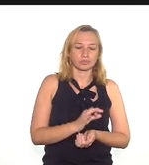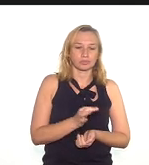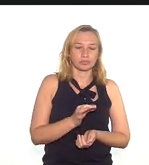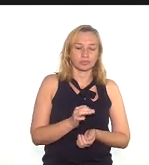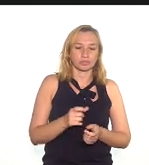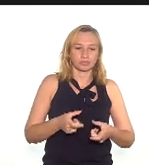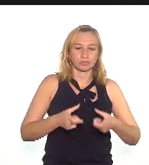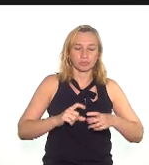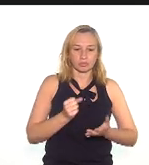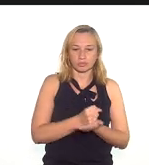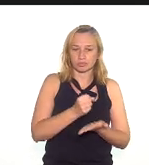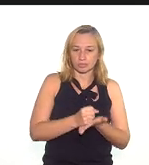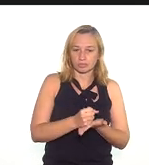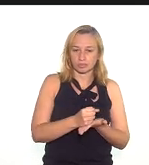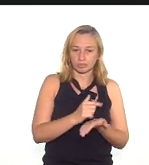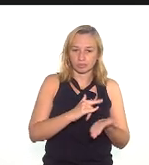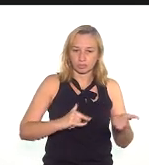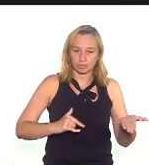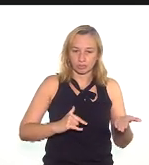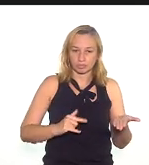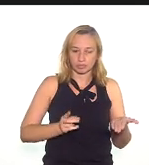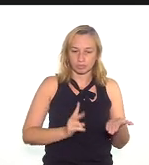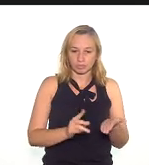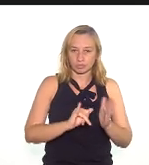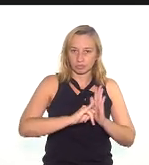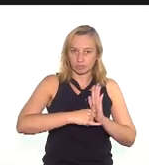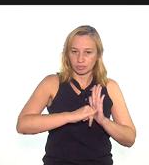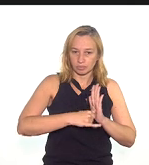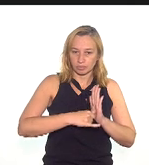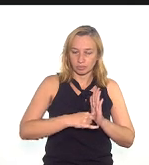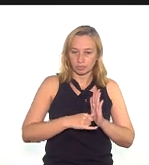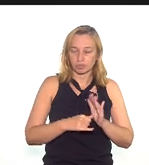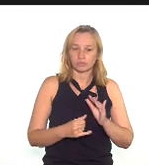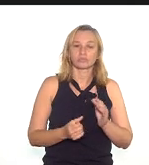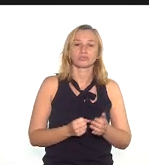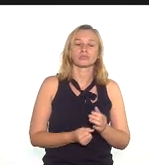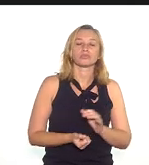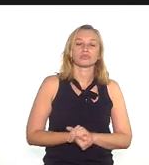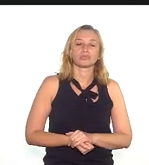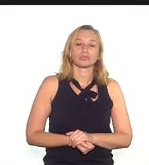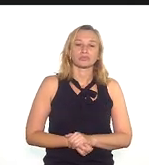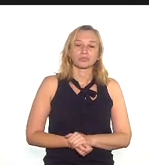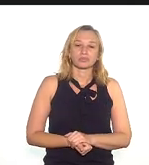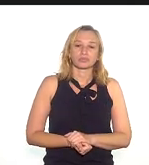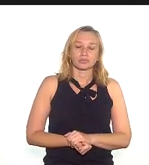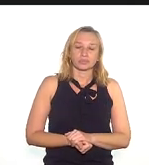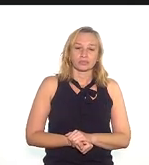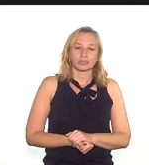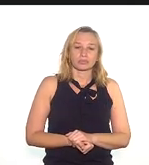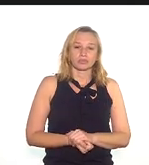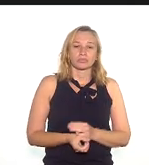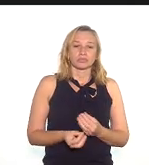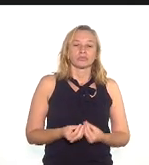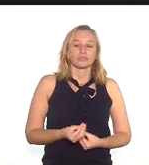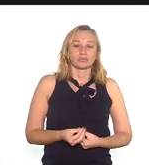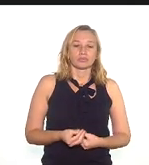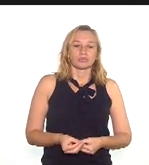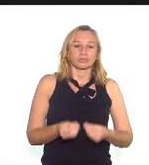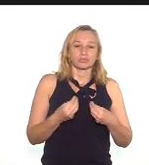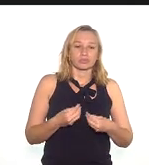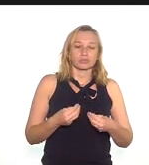cláusula contratual constante de um edital e constante de um processo licitatório nos traz